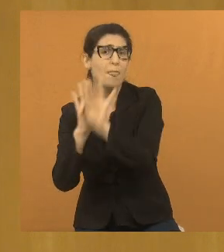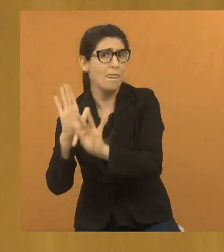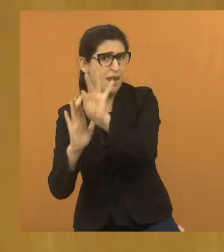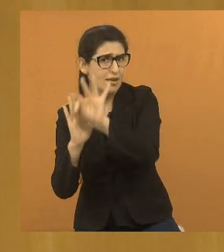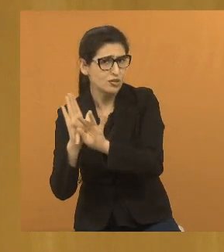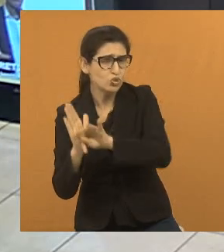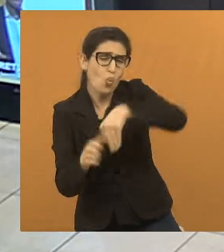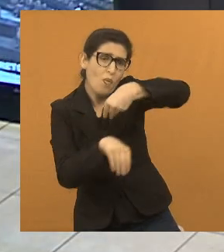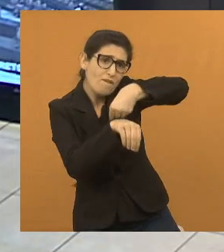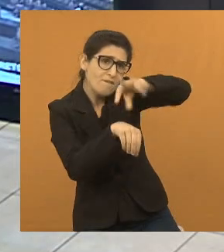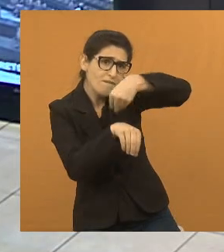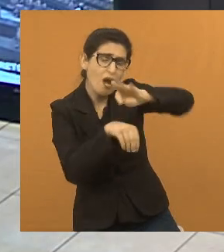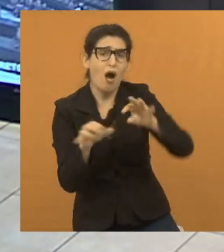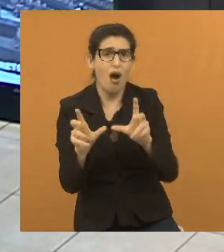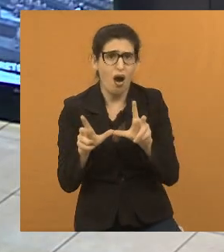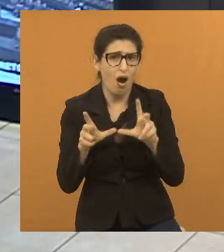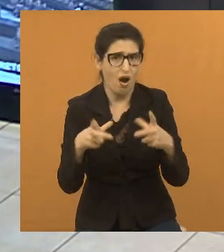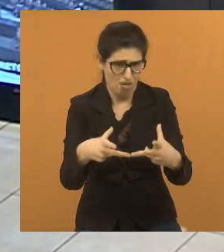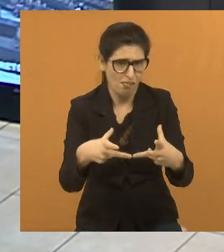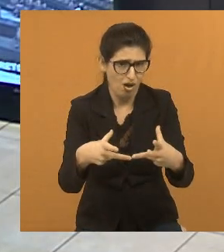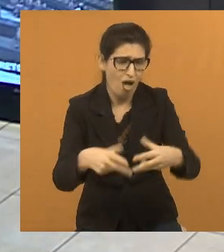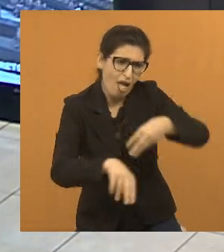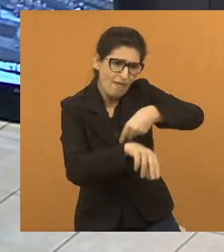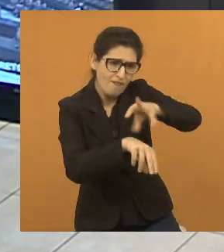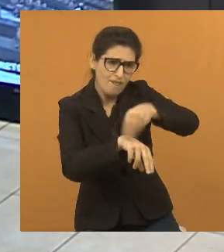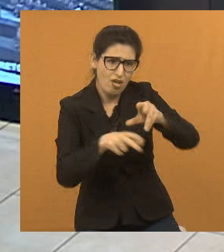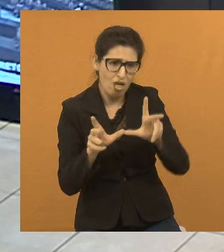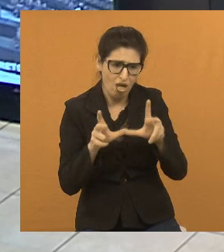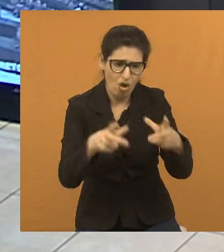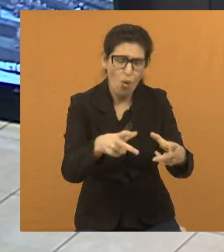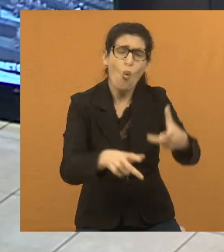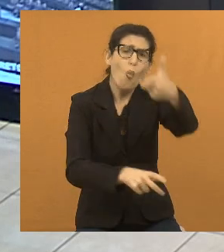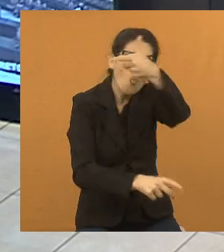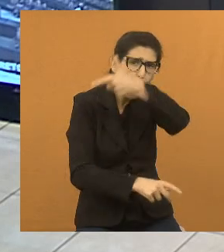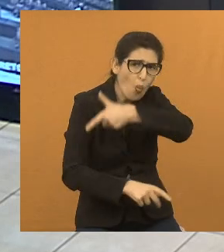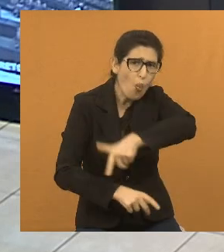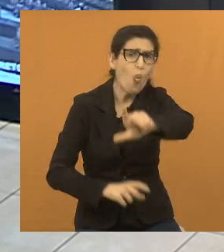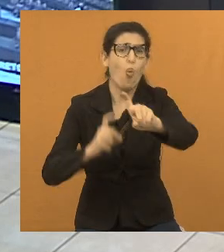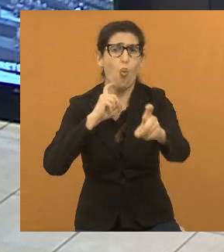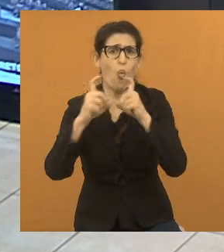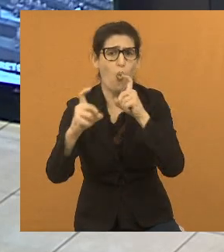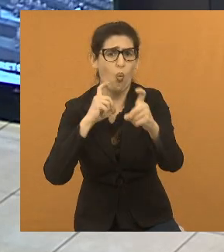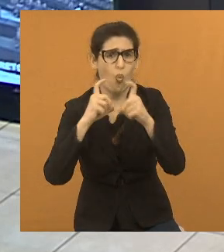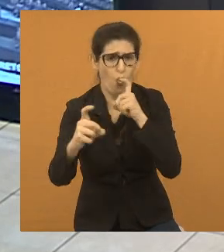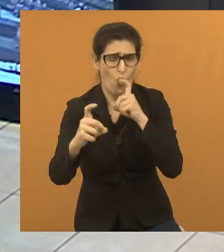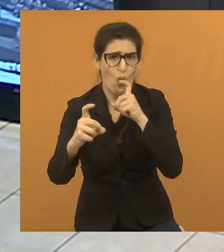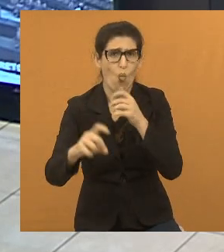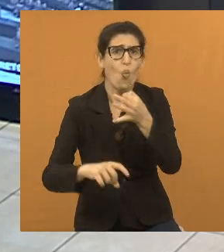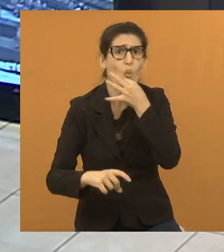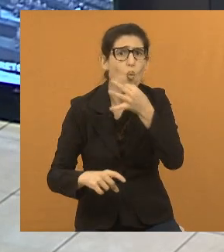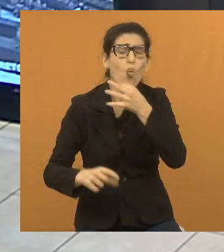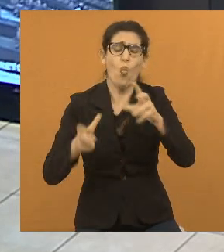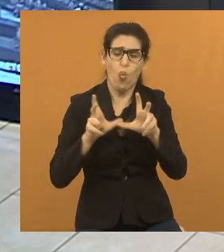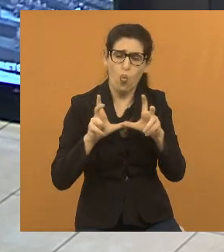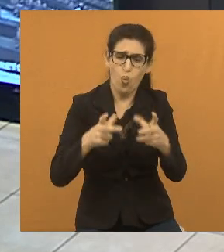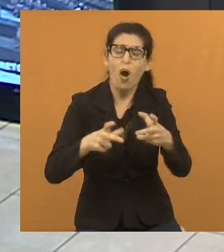Câmara. A partir do encaminhamento para a Câmara, vai ser uma outra fase de discussões, com a Câmara